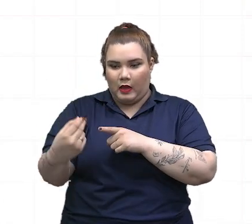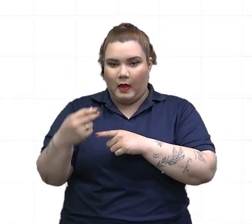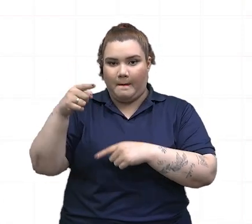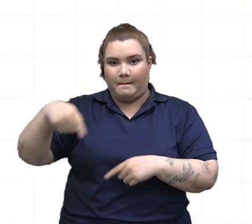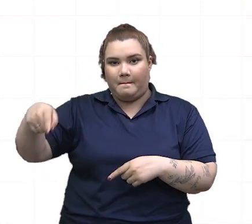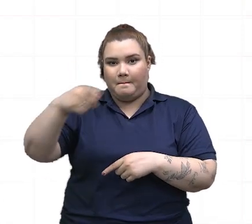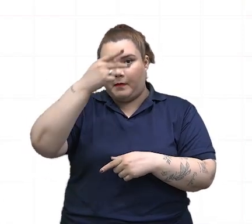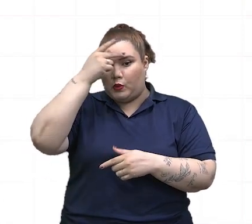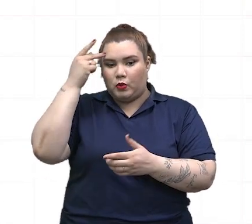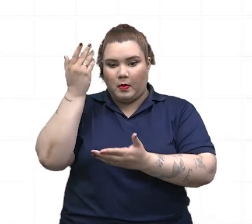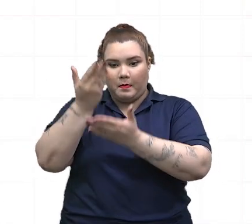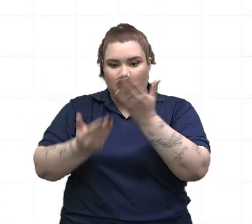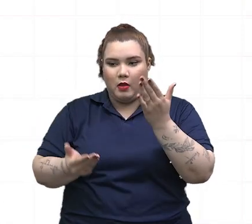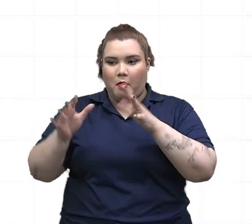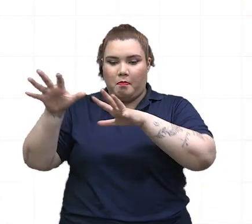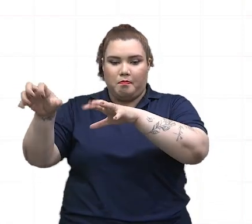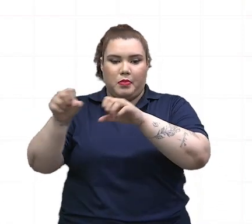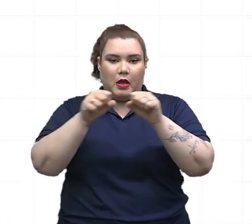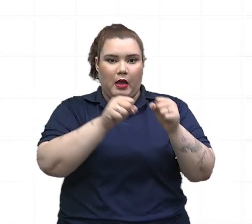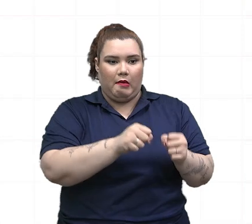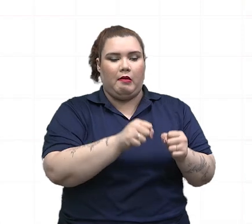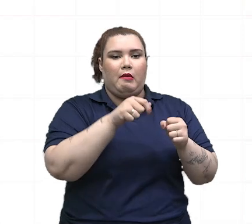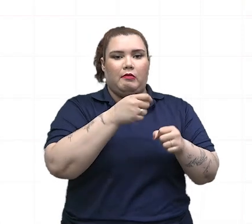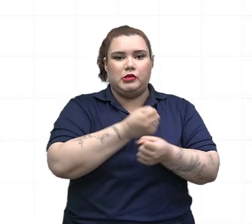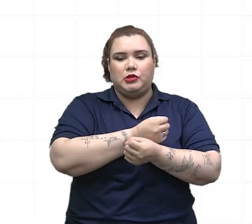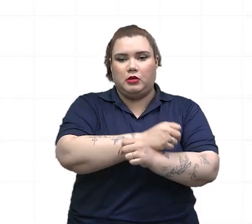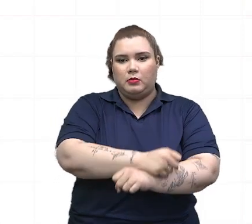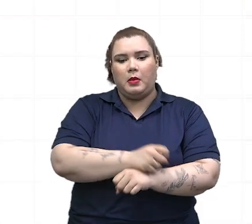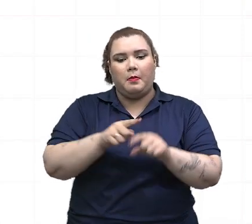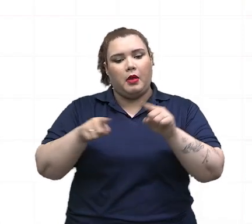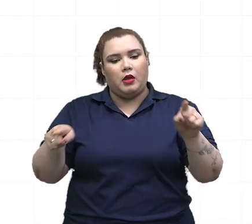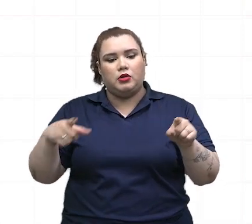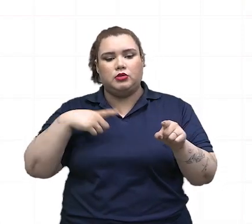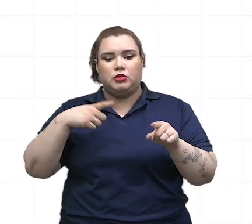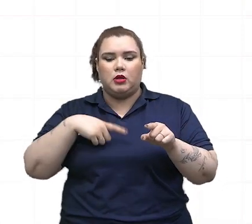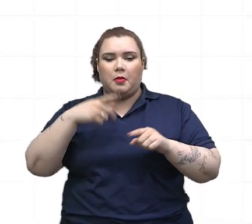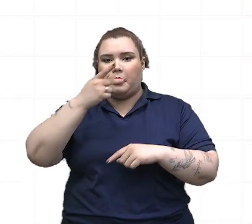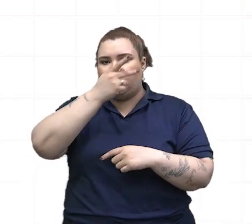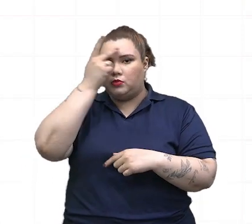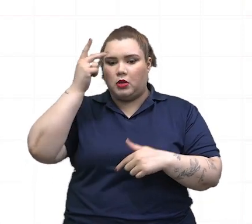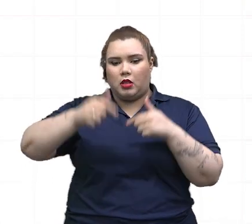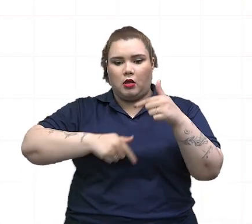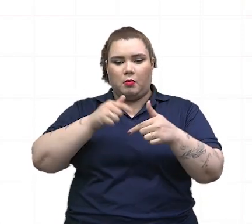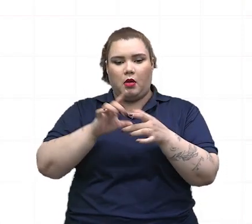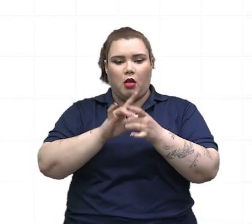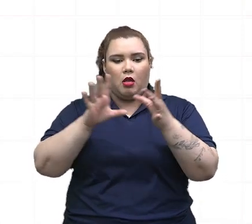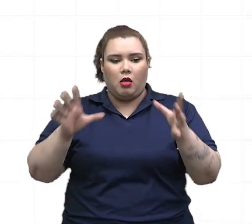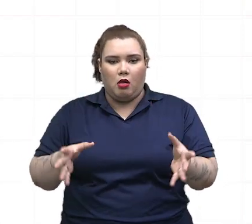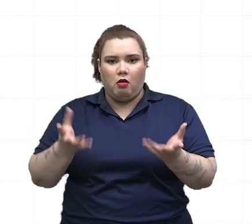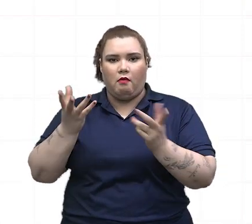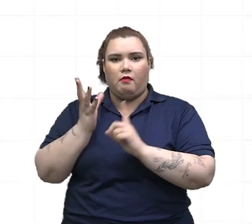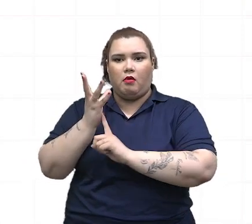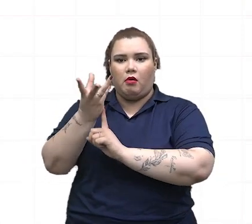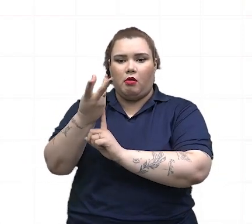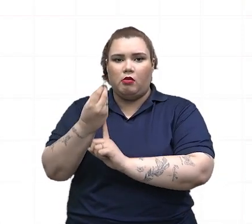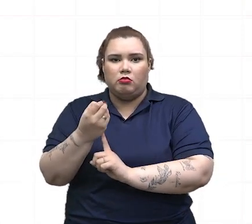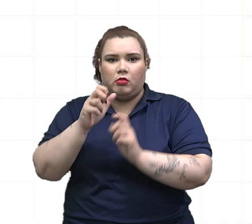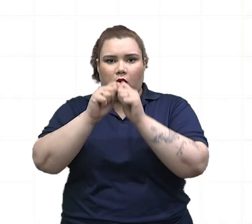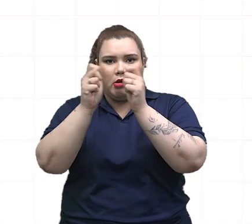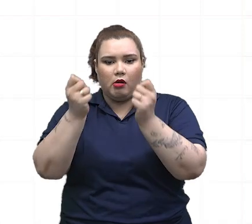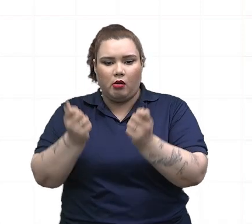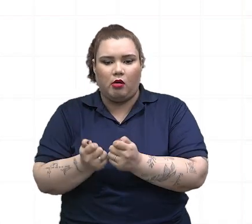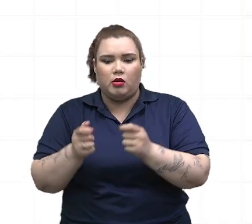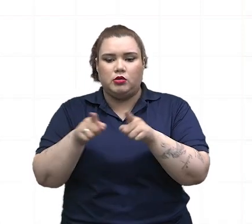guerras. Existiam, entretanto, trabalhadores livres como os meeiros, os artesãos e os camponeses,